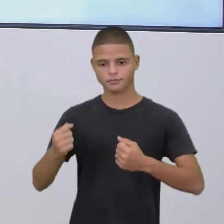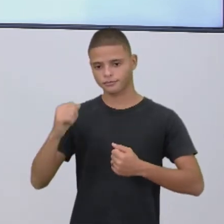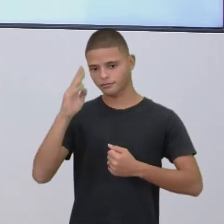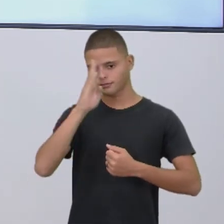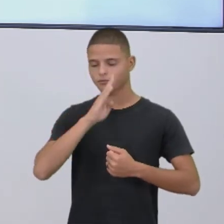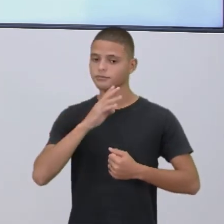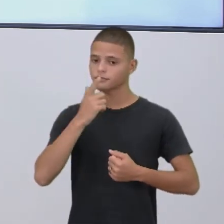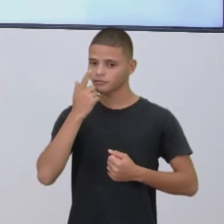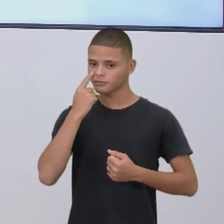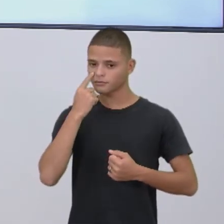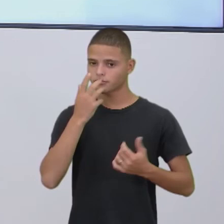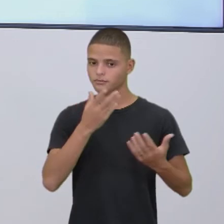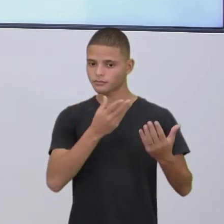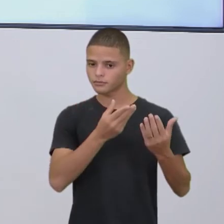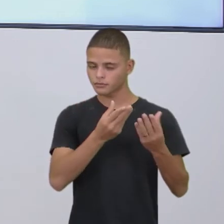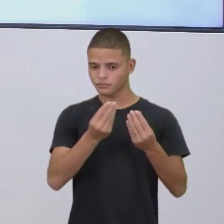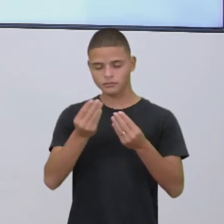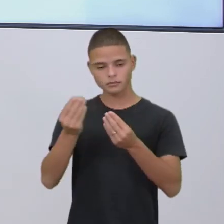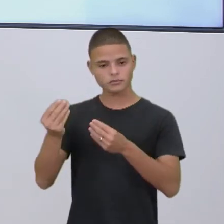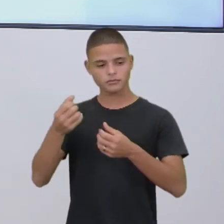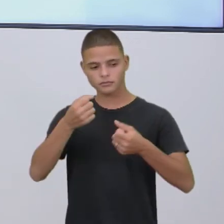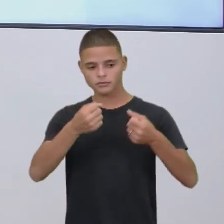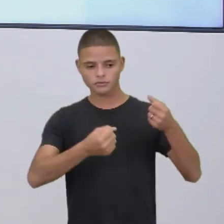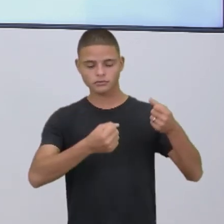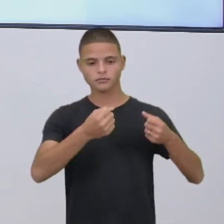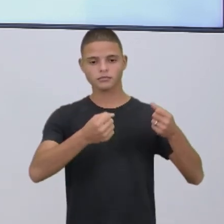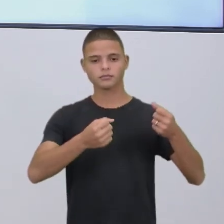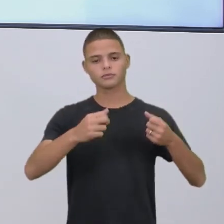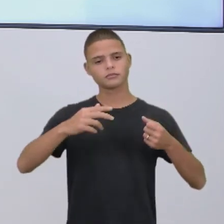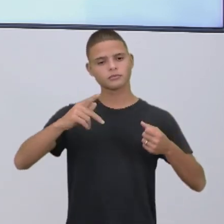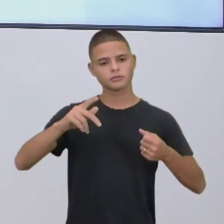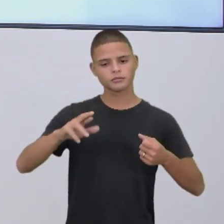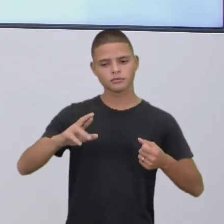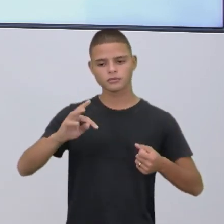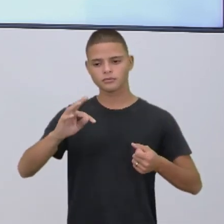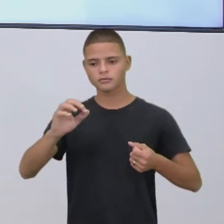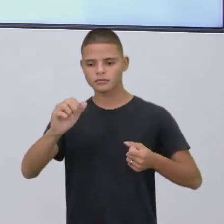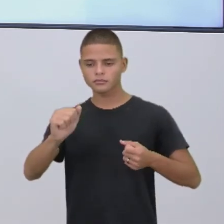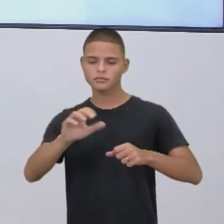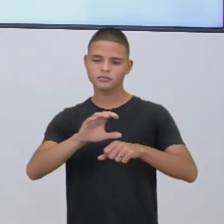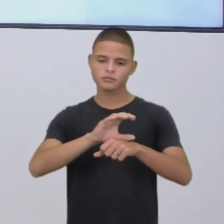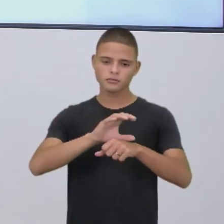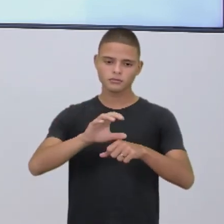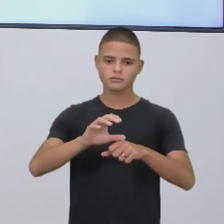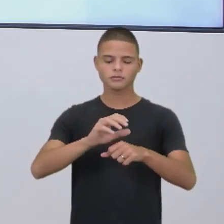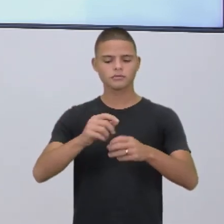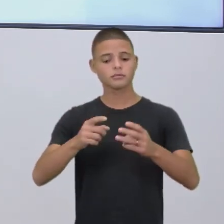tem muito carro prata, né? Pratas, e aí a sua variação em torno de cinza, e